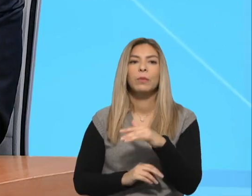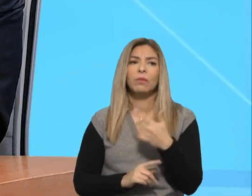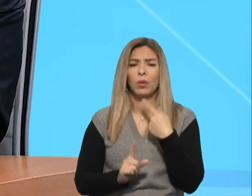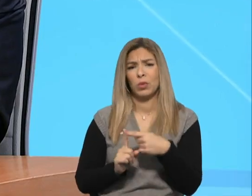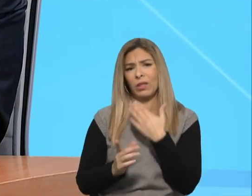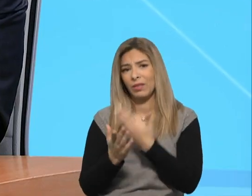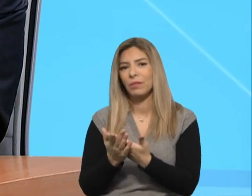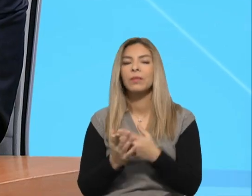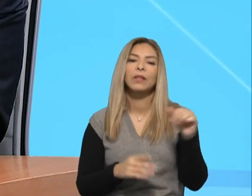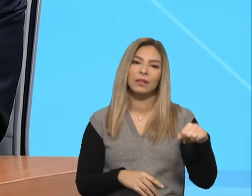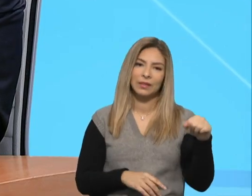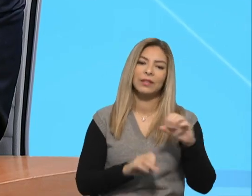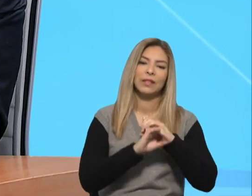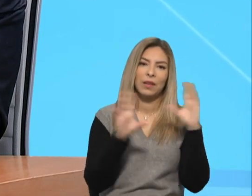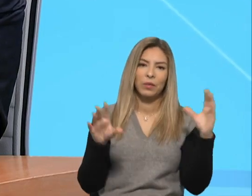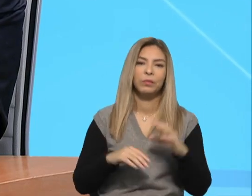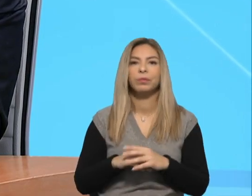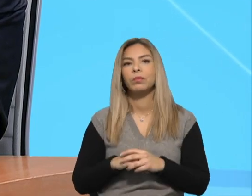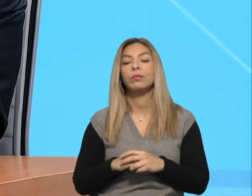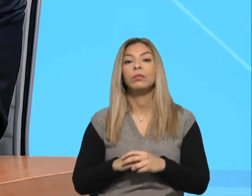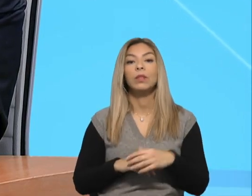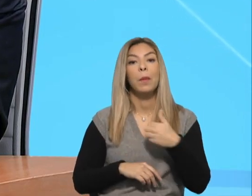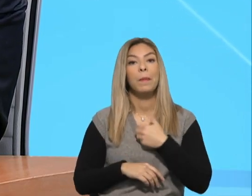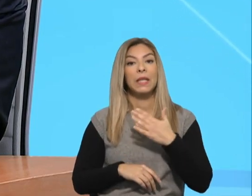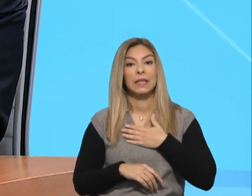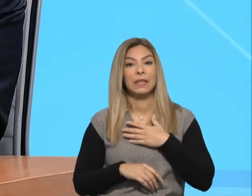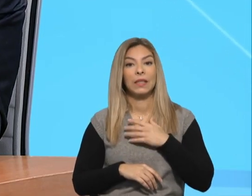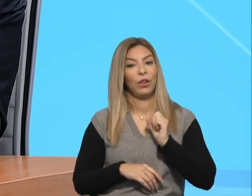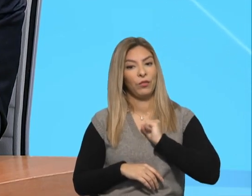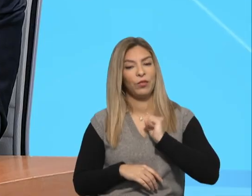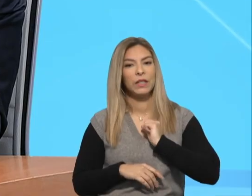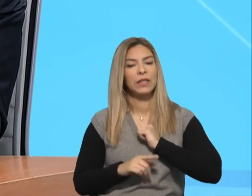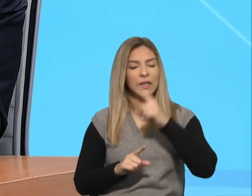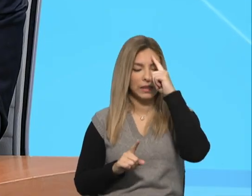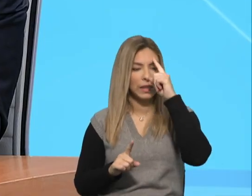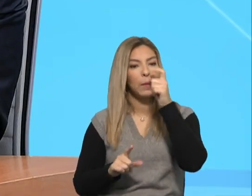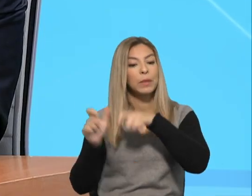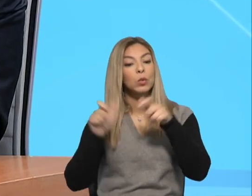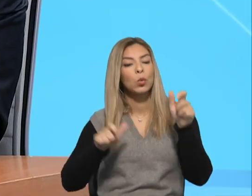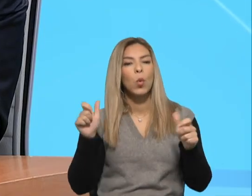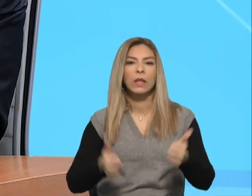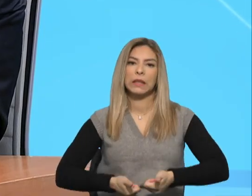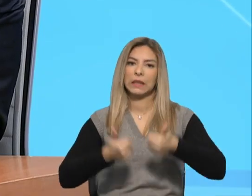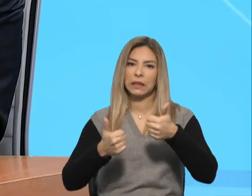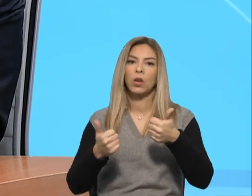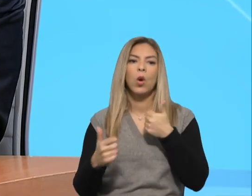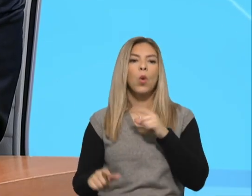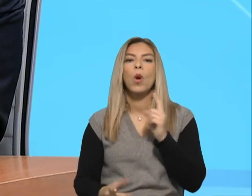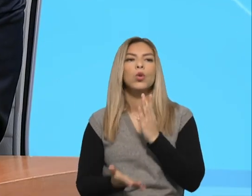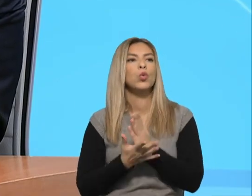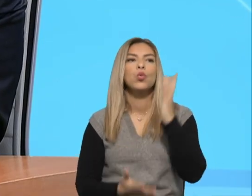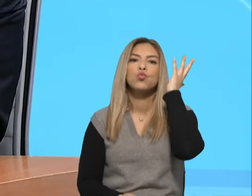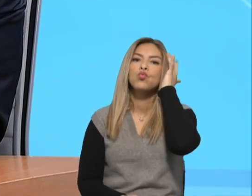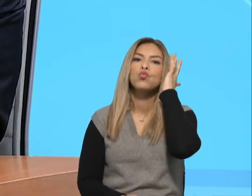e a SES defende sempre a humanização das empresas. Portanto, a empresa é um conjunto de pessoas, muito mais do que números. E, portanto, o